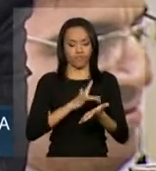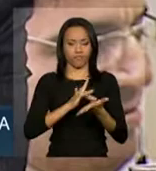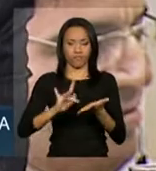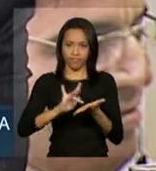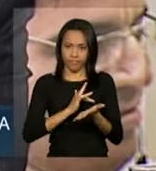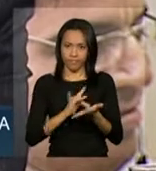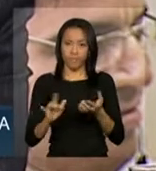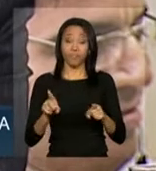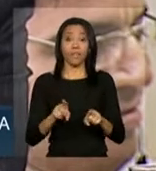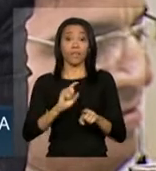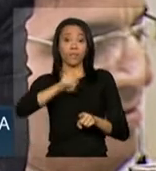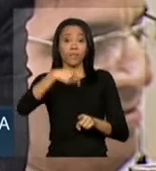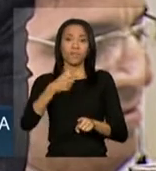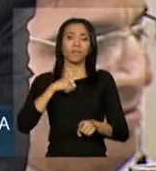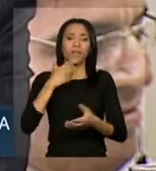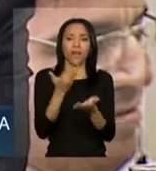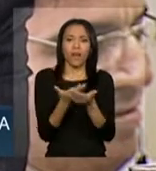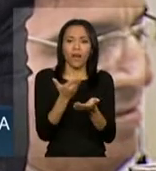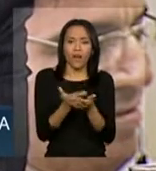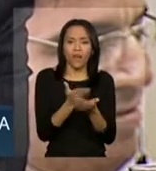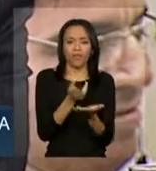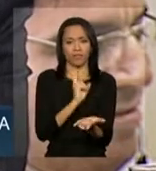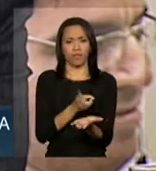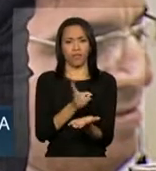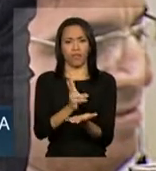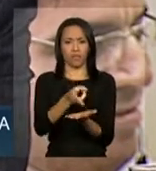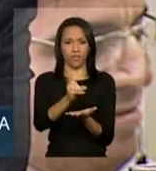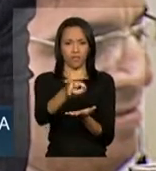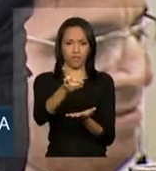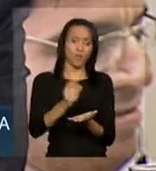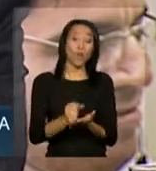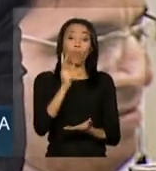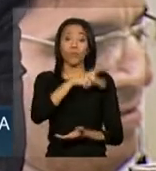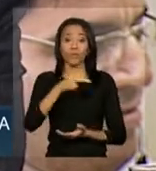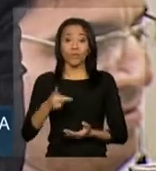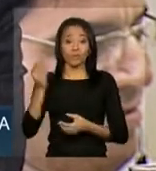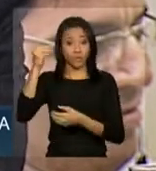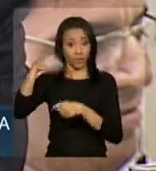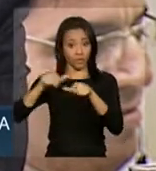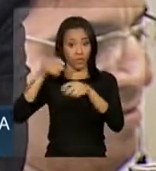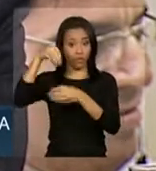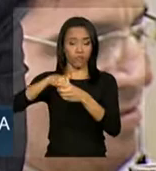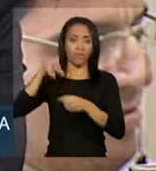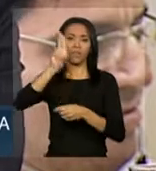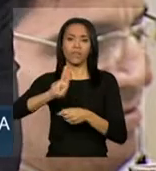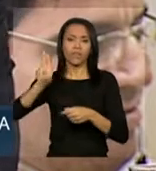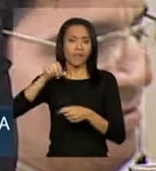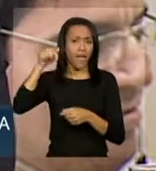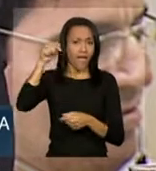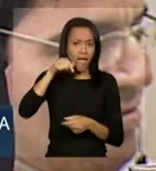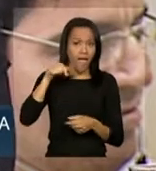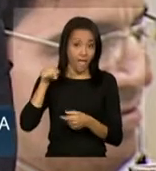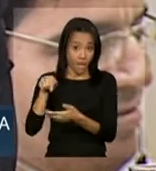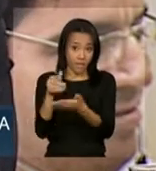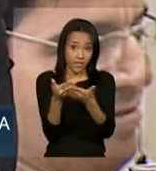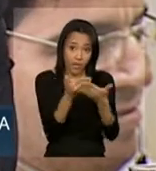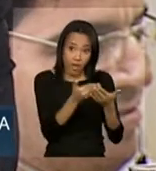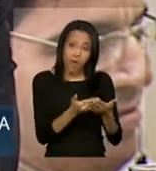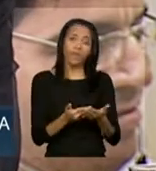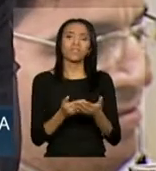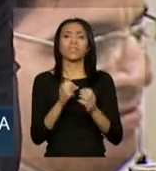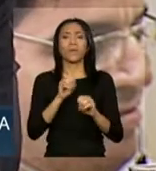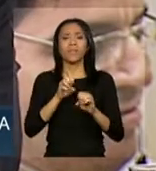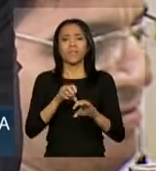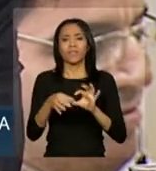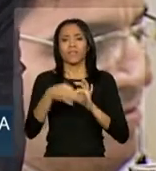eh proferidas permanentemente pro professores universitários aulas que vão eh vir ensino à distância para todos